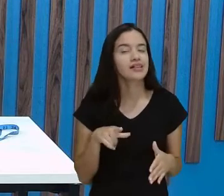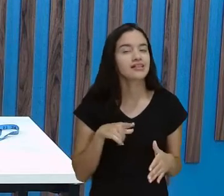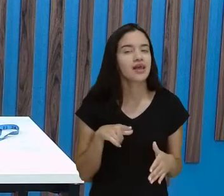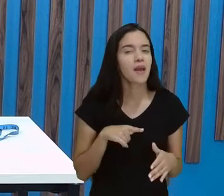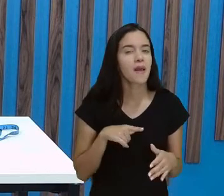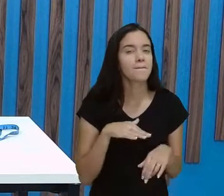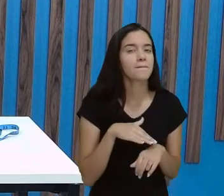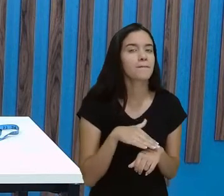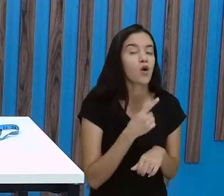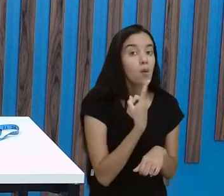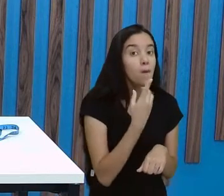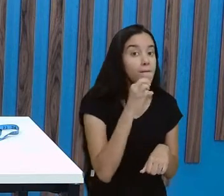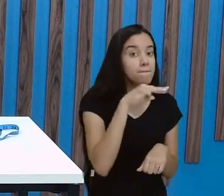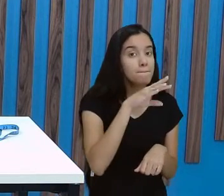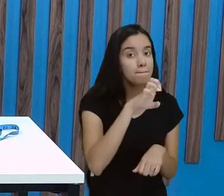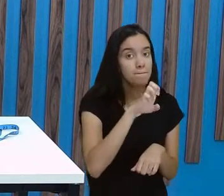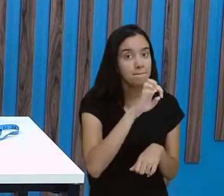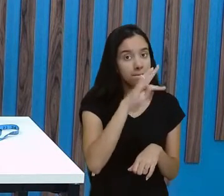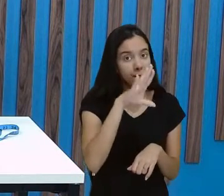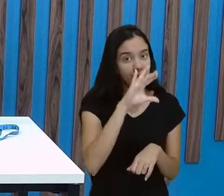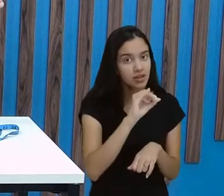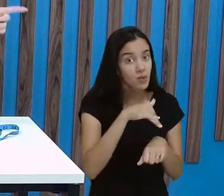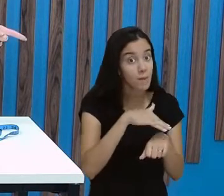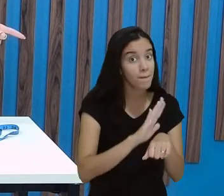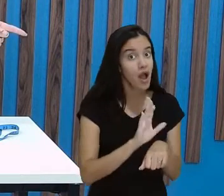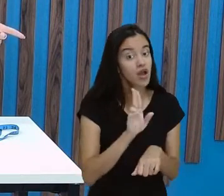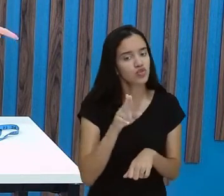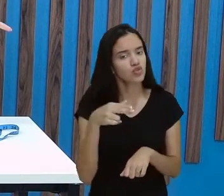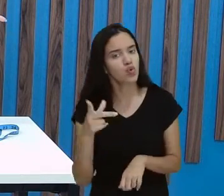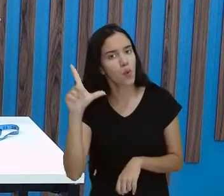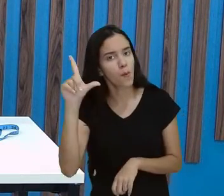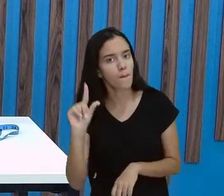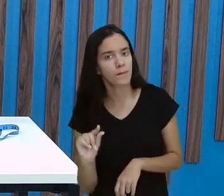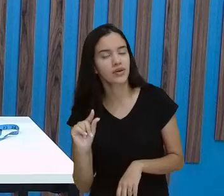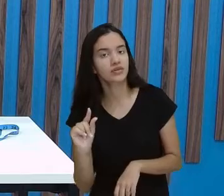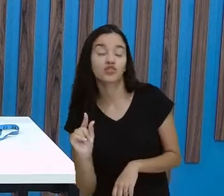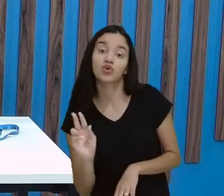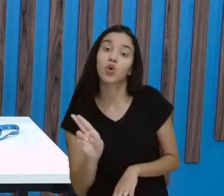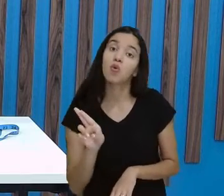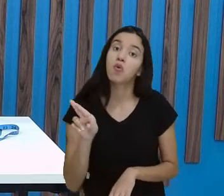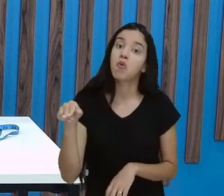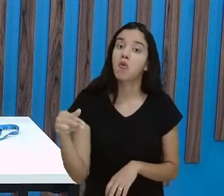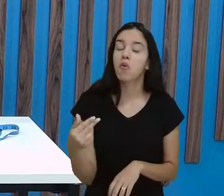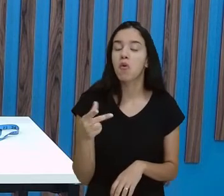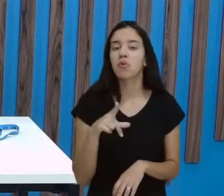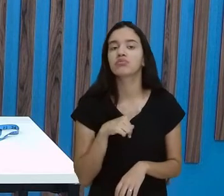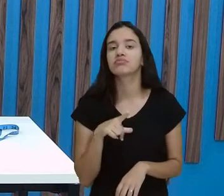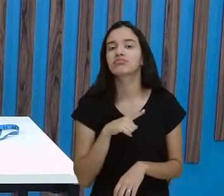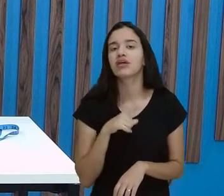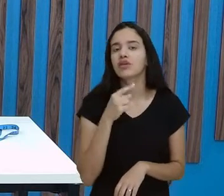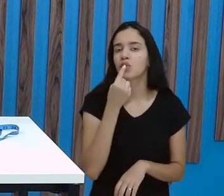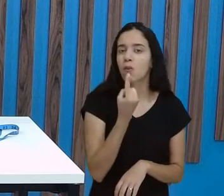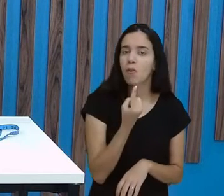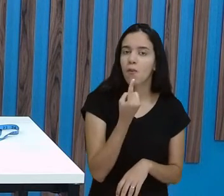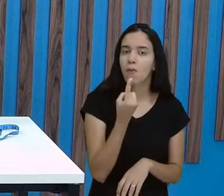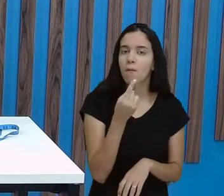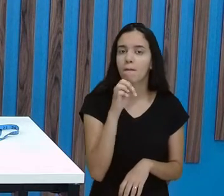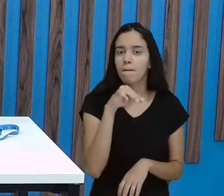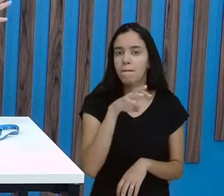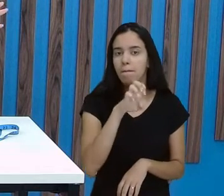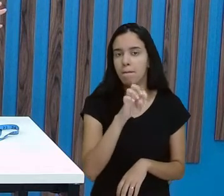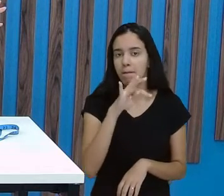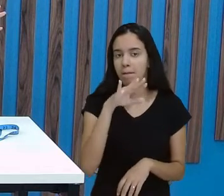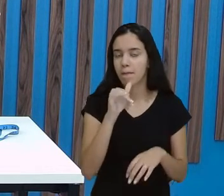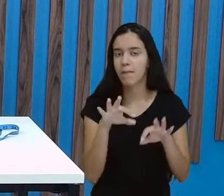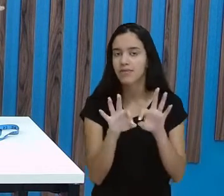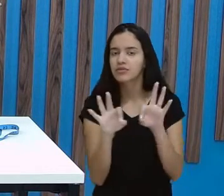mais que 1 metro, menos que 1 metro ou tem 1 metro de comprimento? Contem